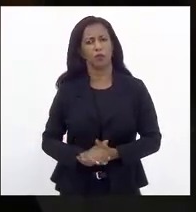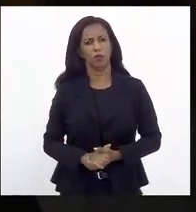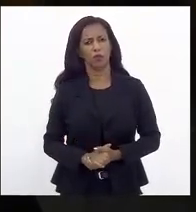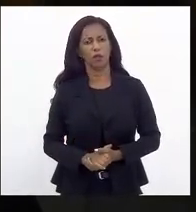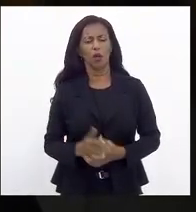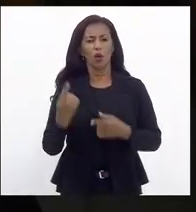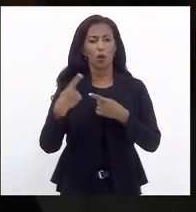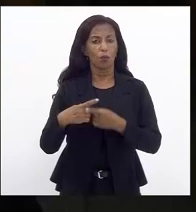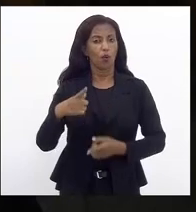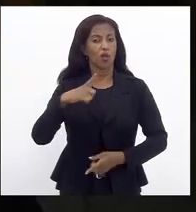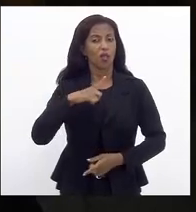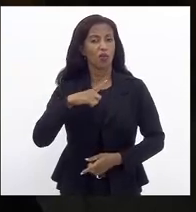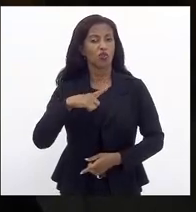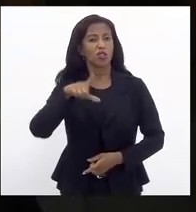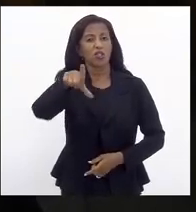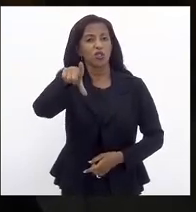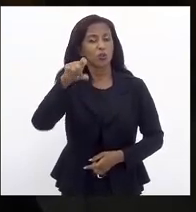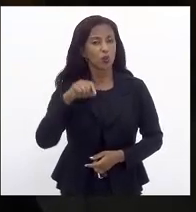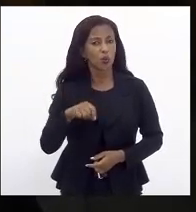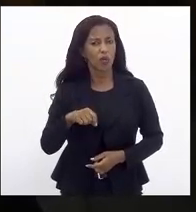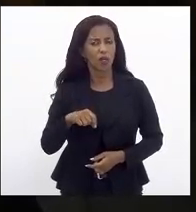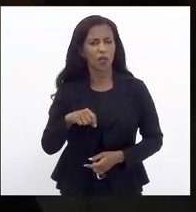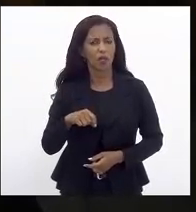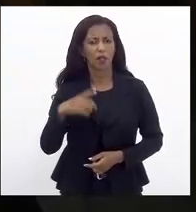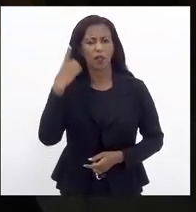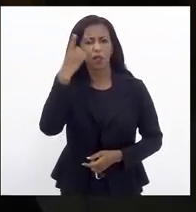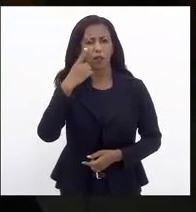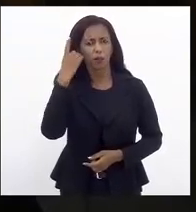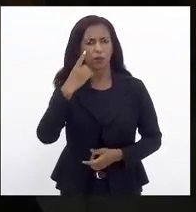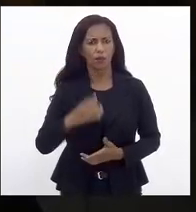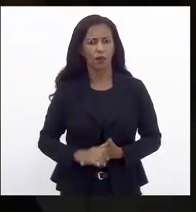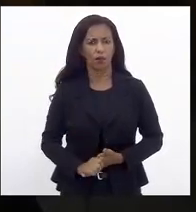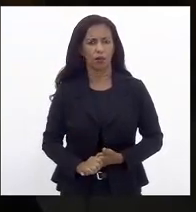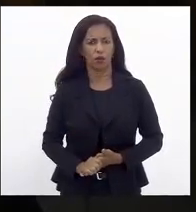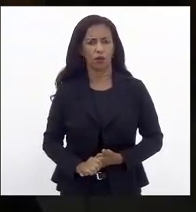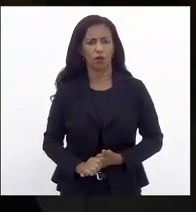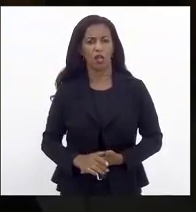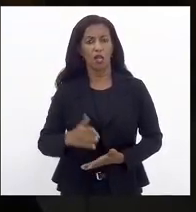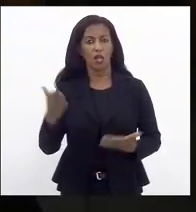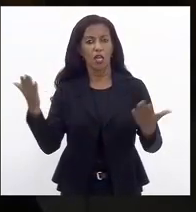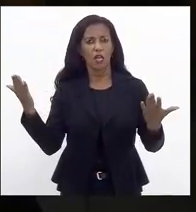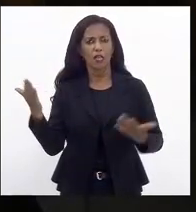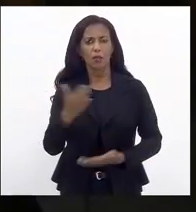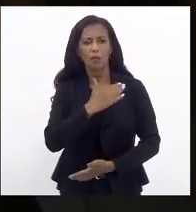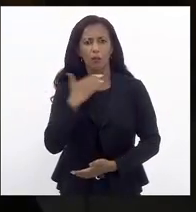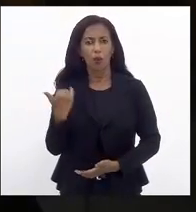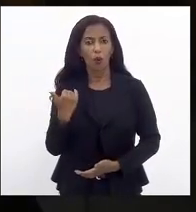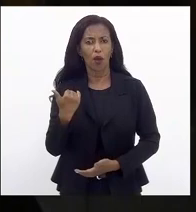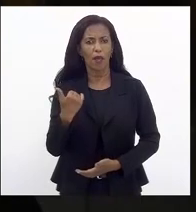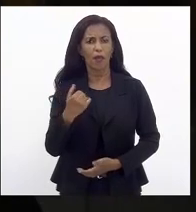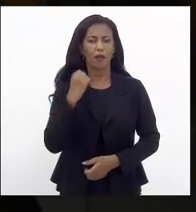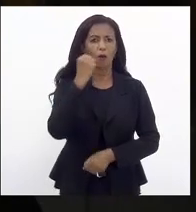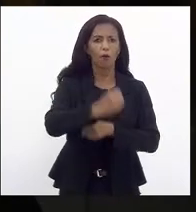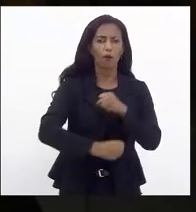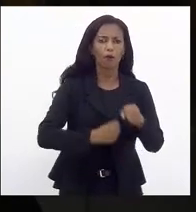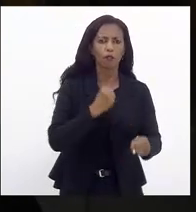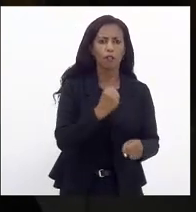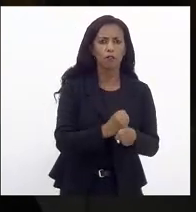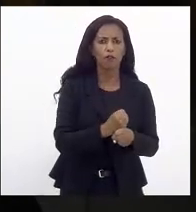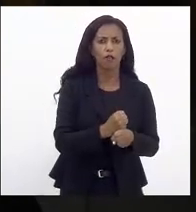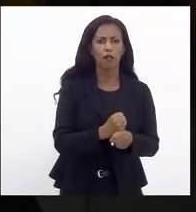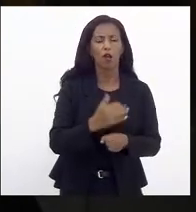porque eu tinha que escolher deputada Lucinha entre morrer o ano que vem